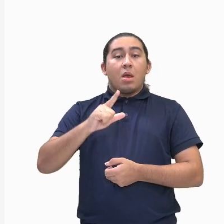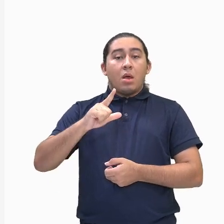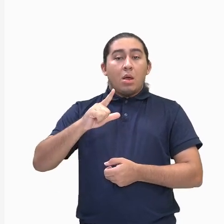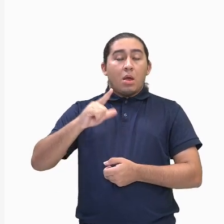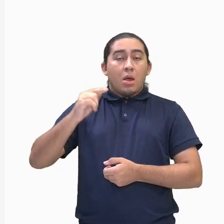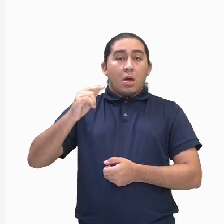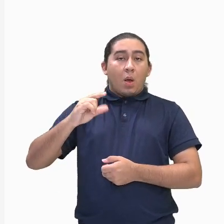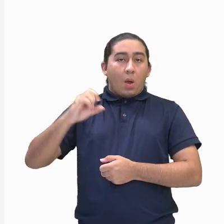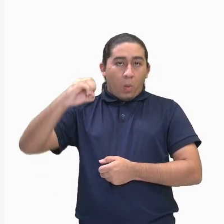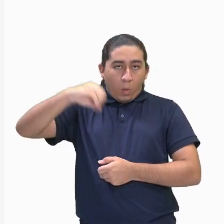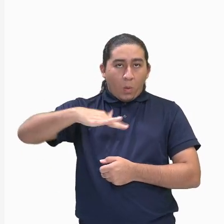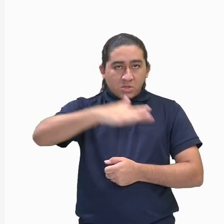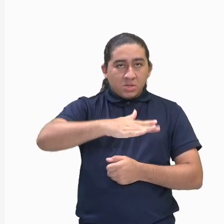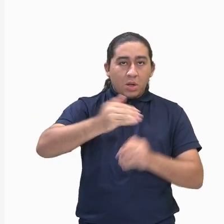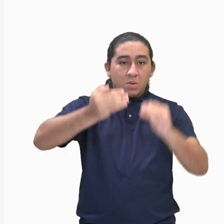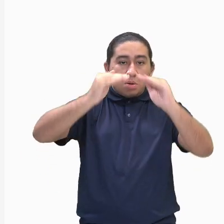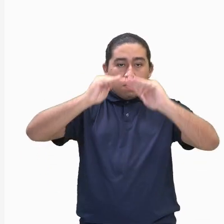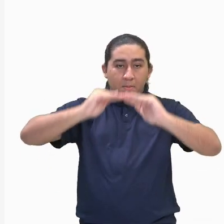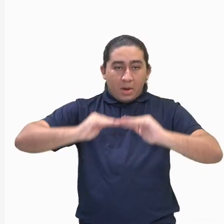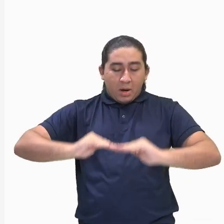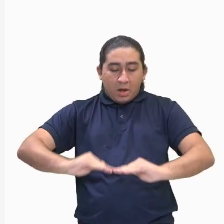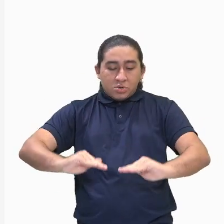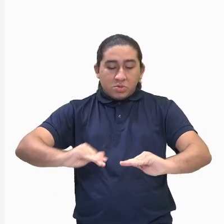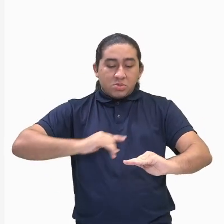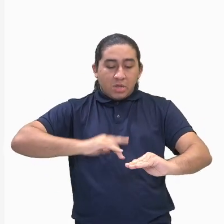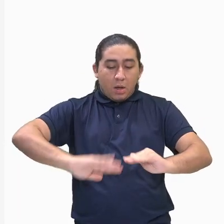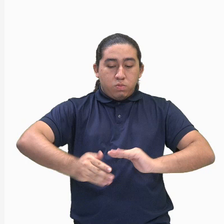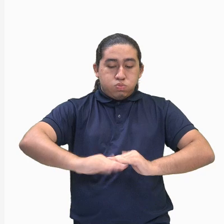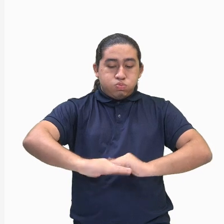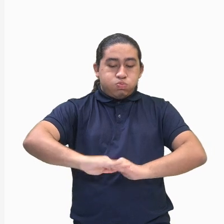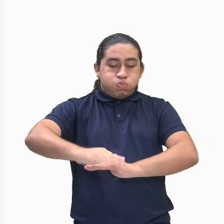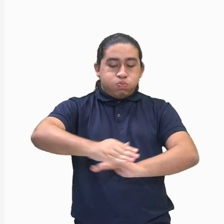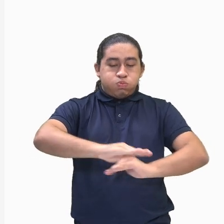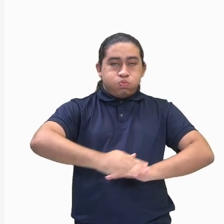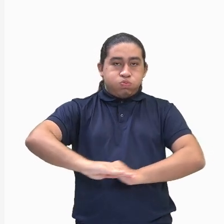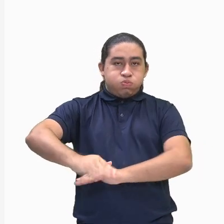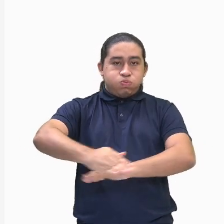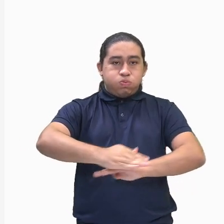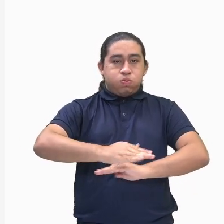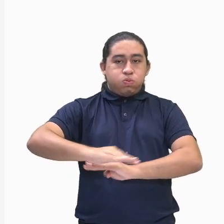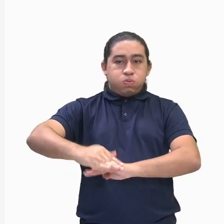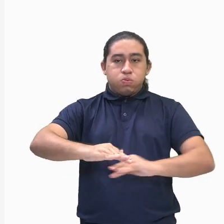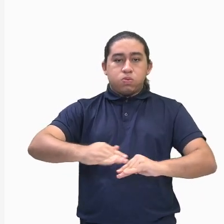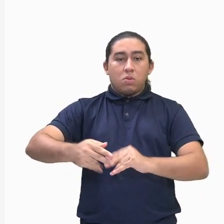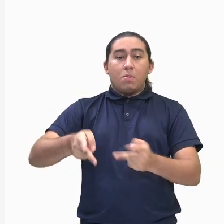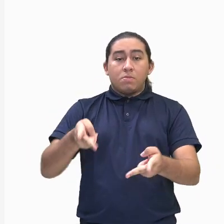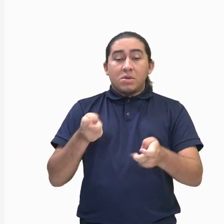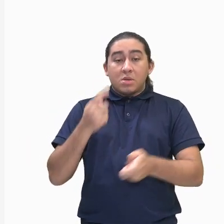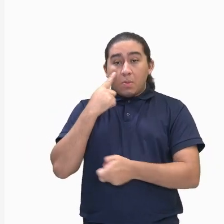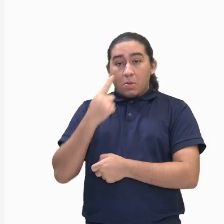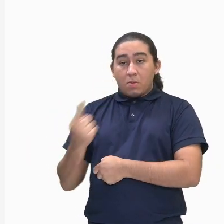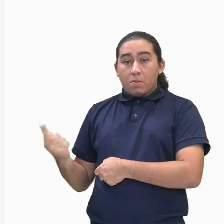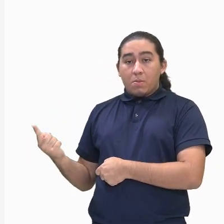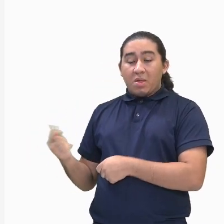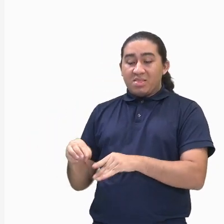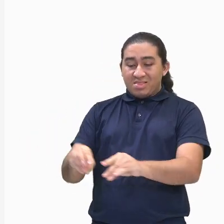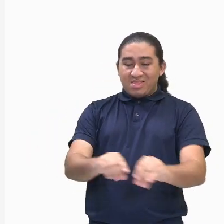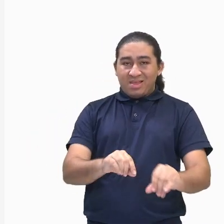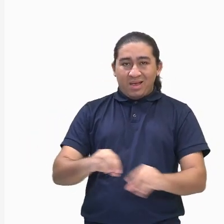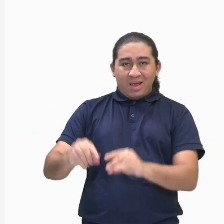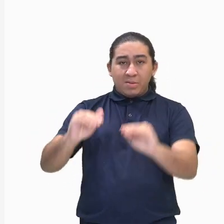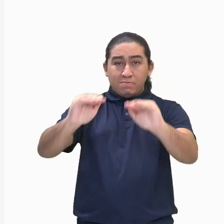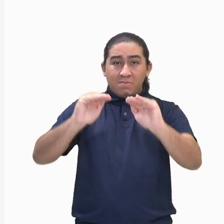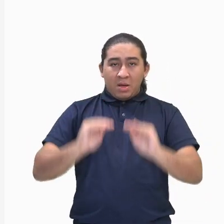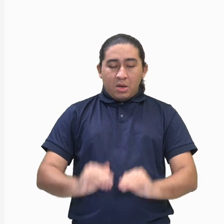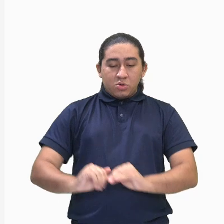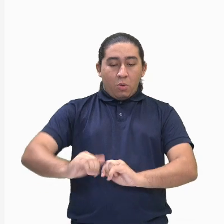um abalo. Então você observa ali, ó, o abalo sísmico, que é o terremoto, olha as placas se chocando ali, a placa tectônica e logo abaixo o